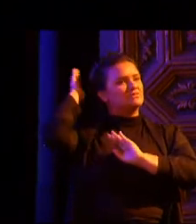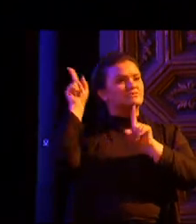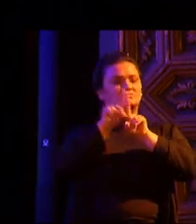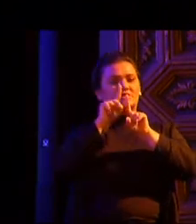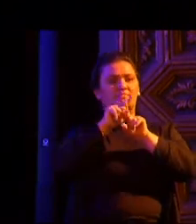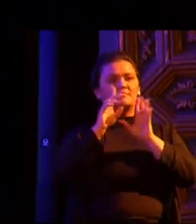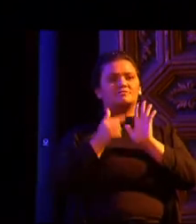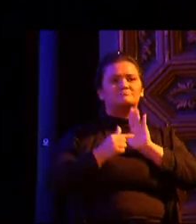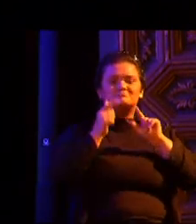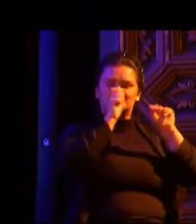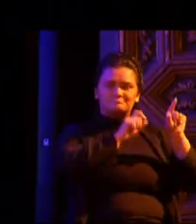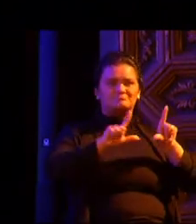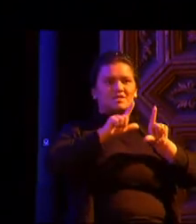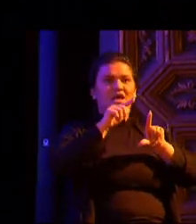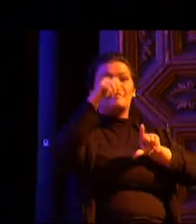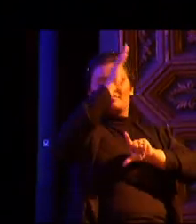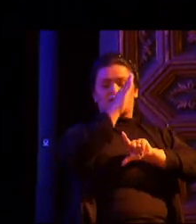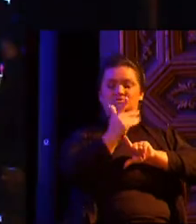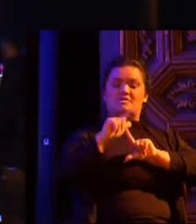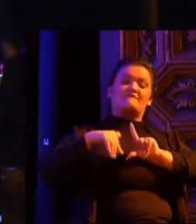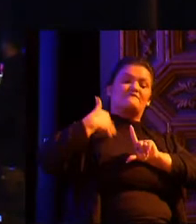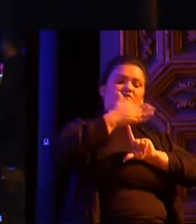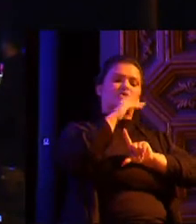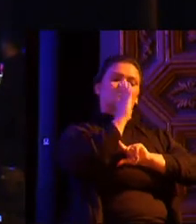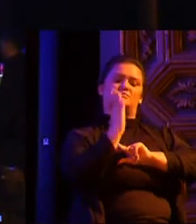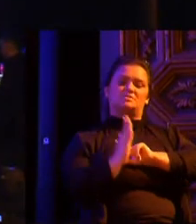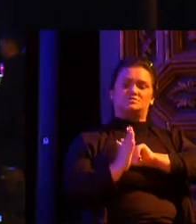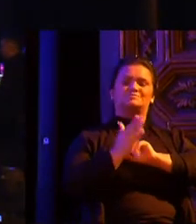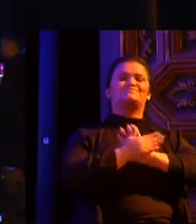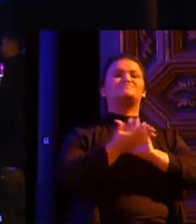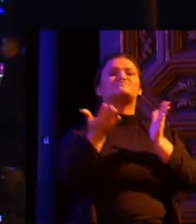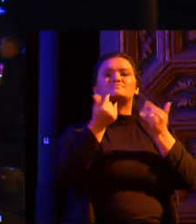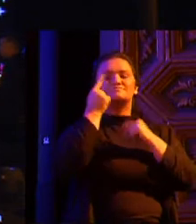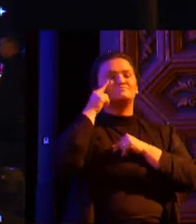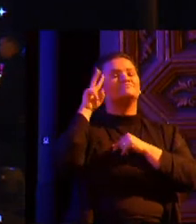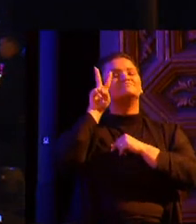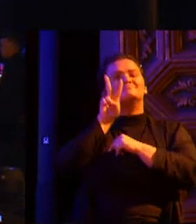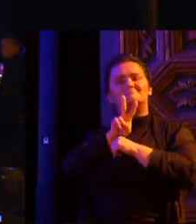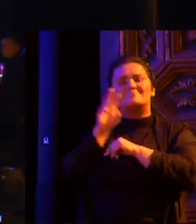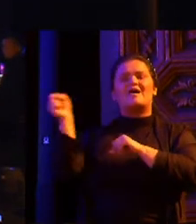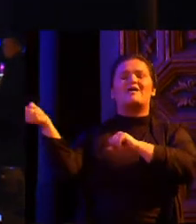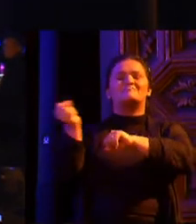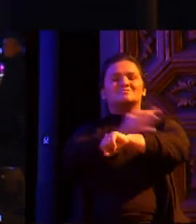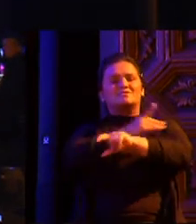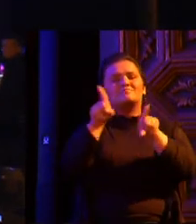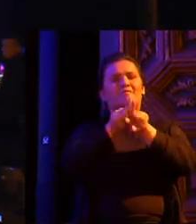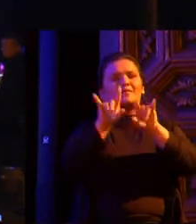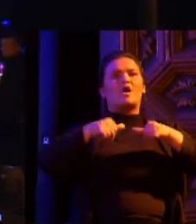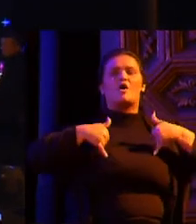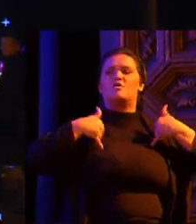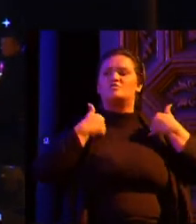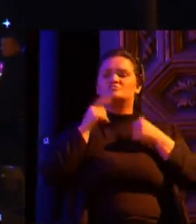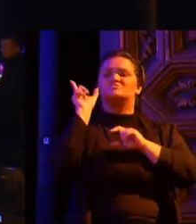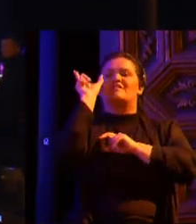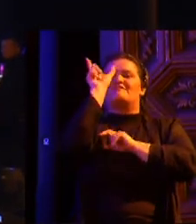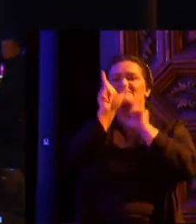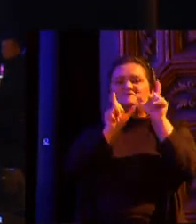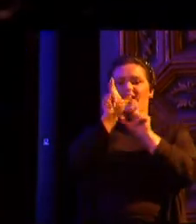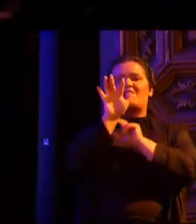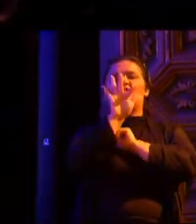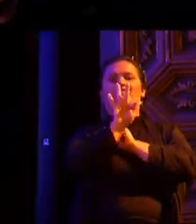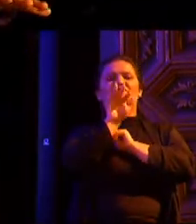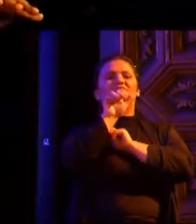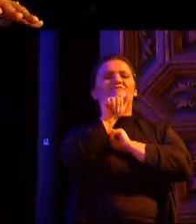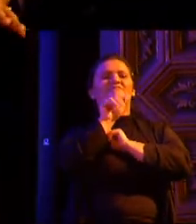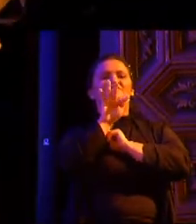relevância nacional e internacional. Gente, vamos assistir com emoção e orgulho uma fala da nossa querida Fafá, que